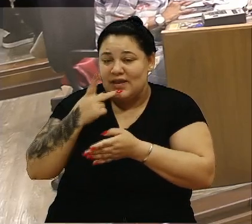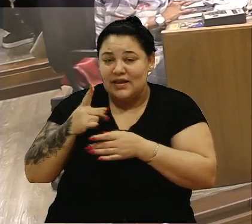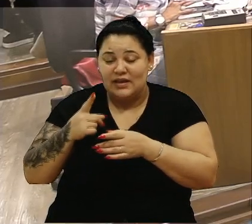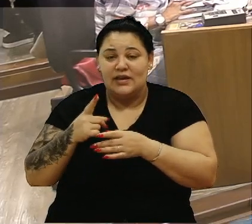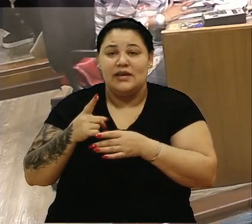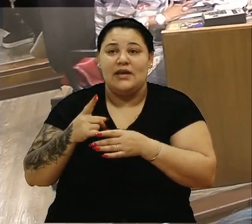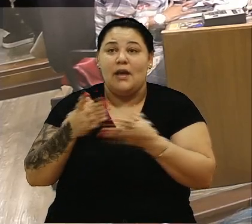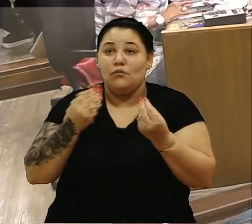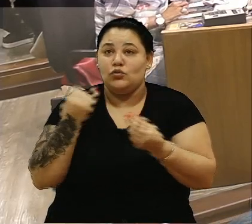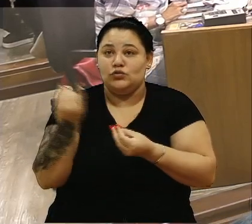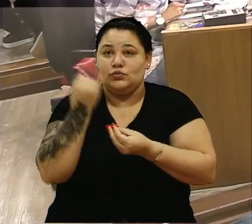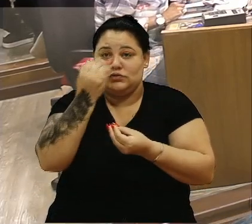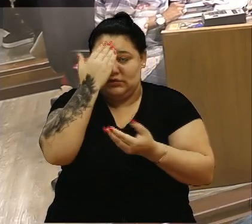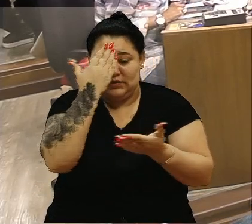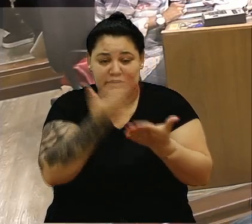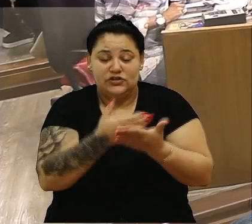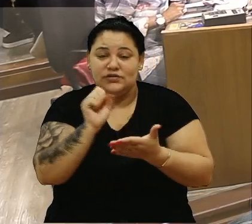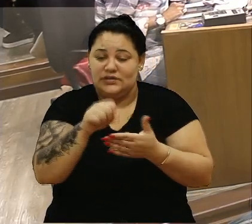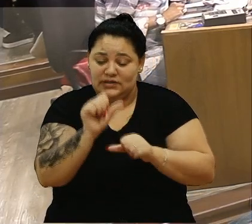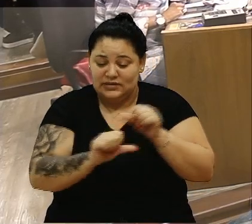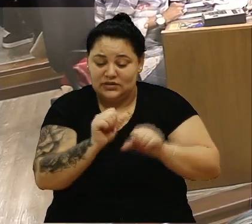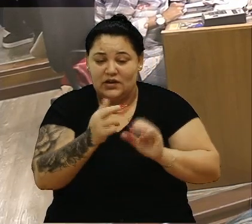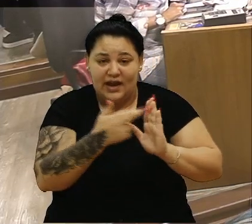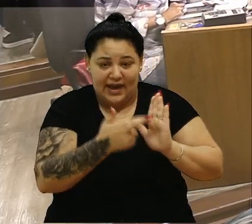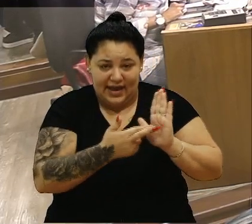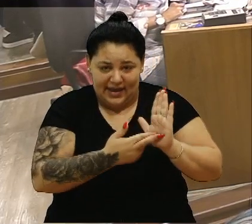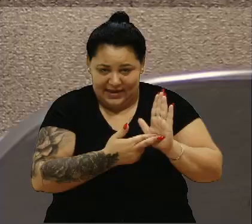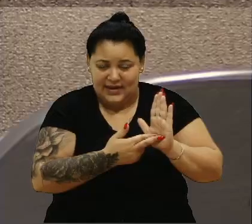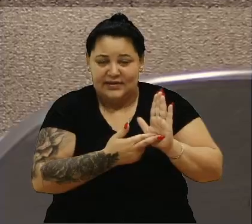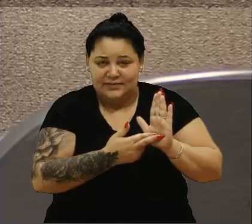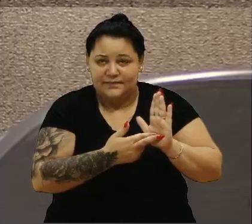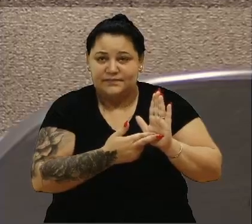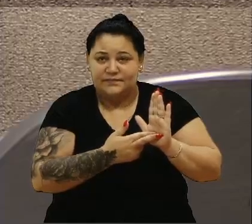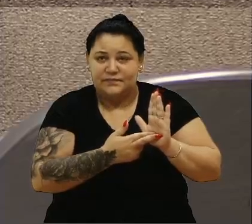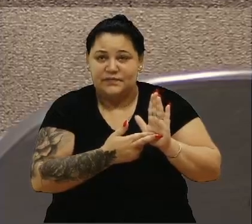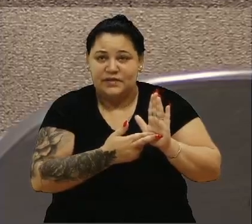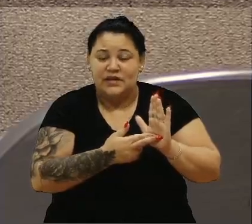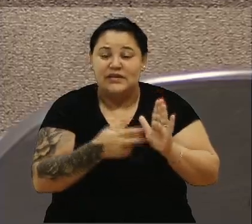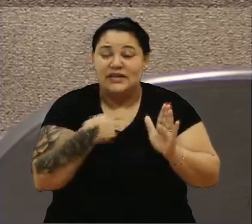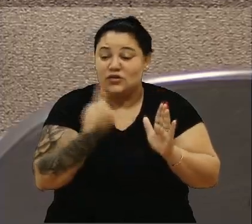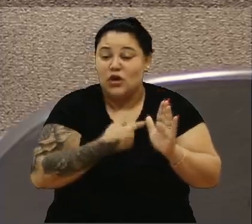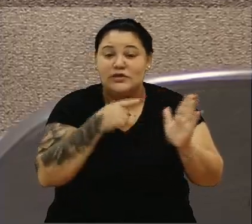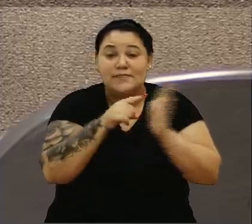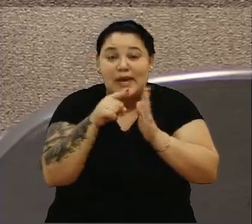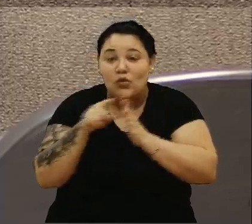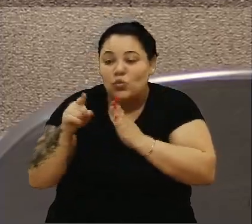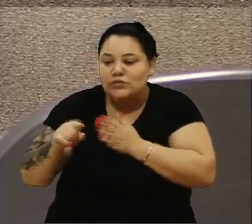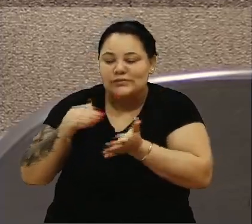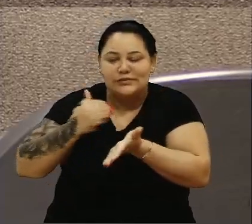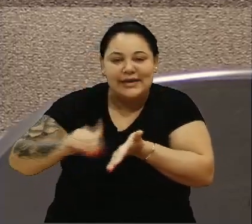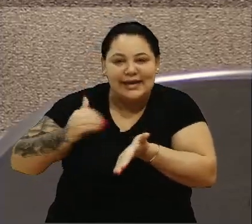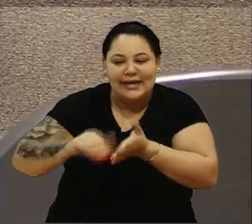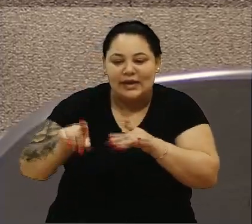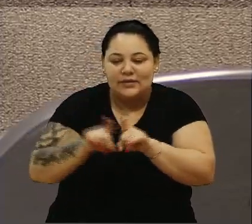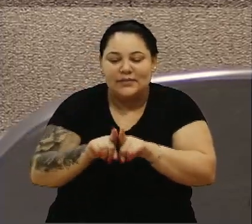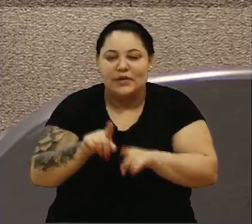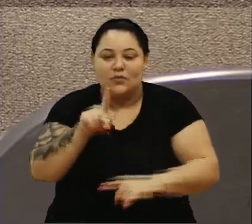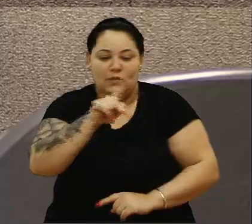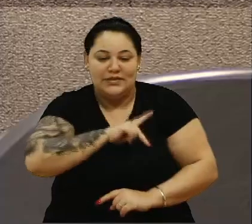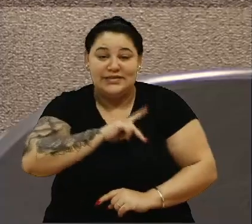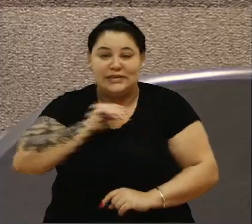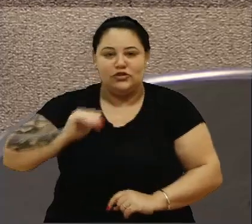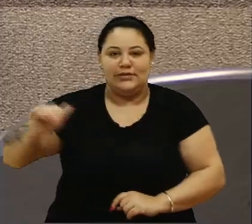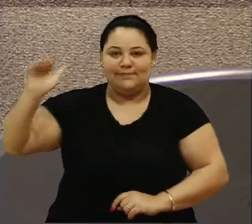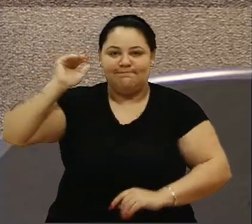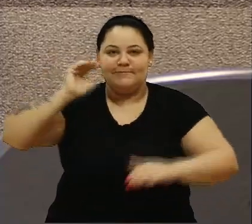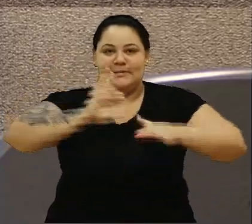que essa mudança no regimento interno quanto à questão das nossas indagações para os secretários e para os presidentes de autarquias